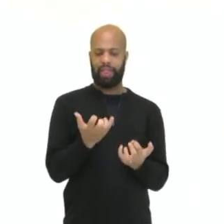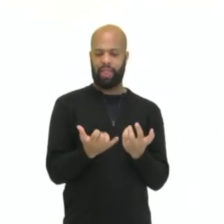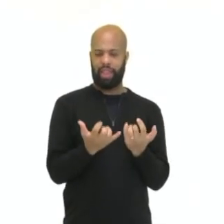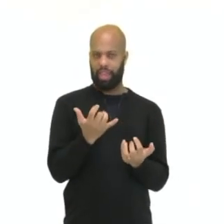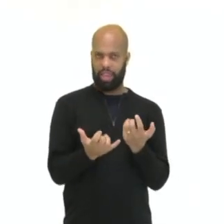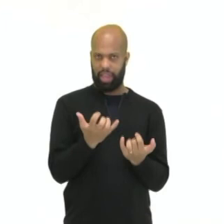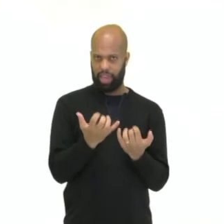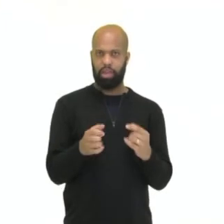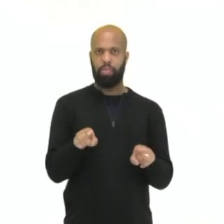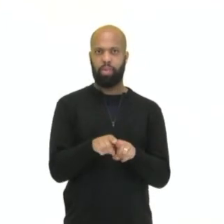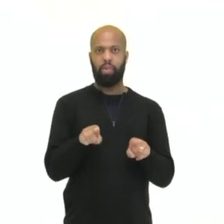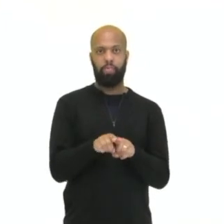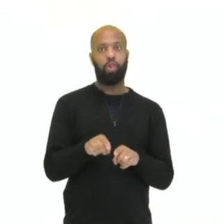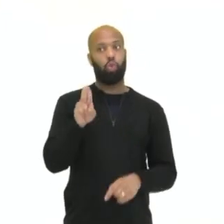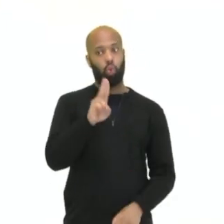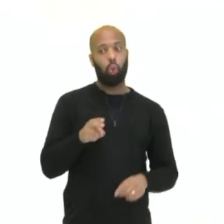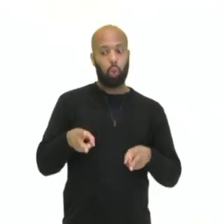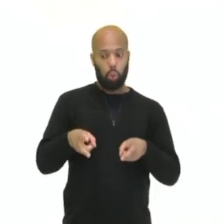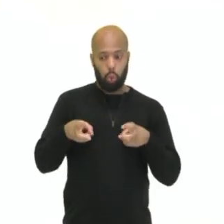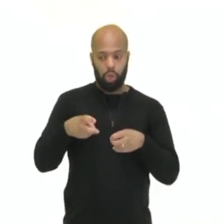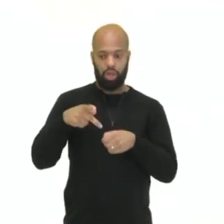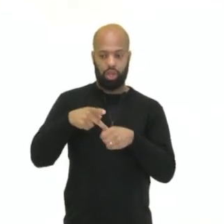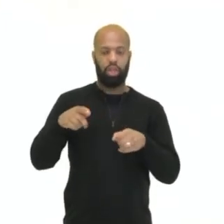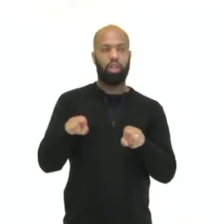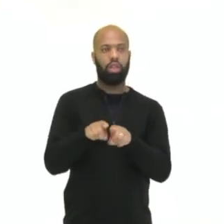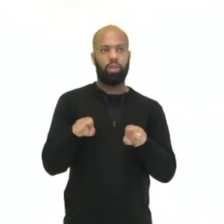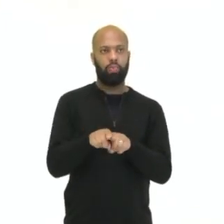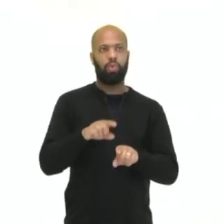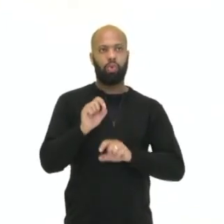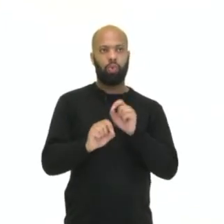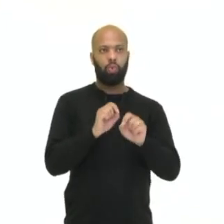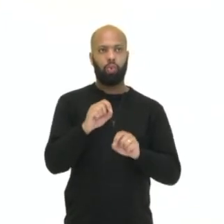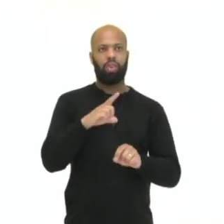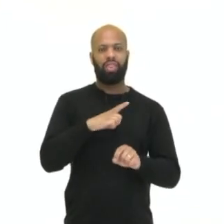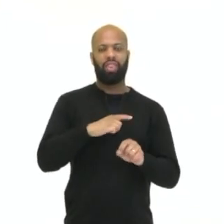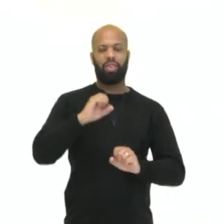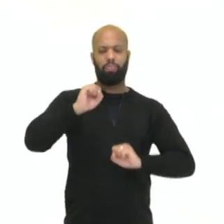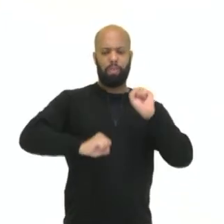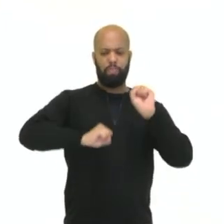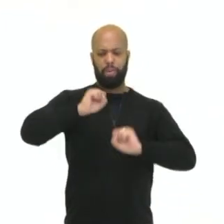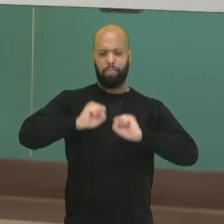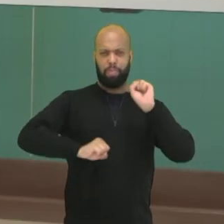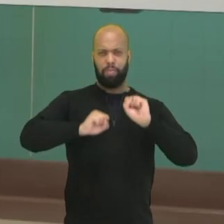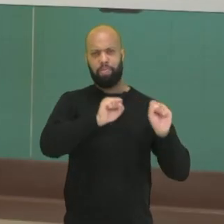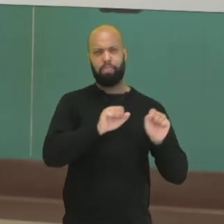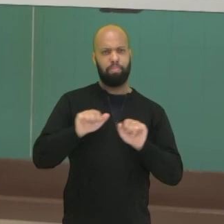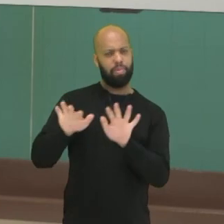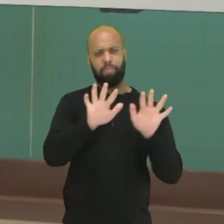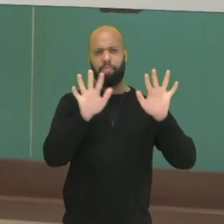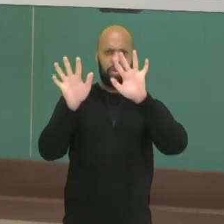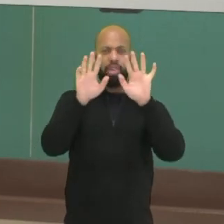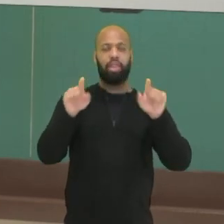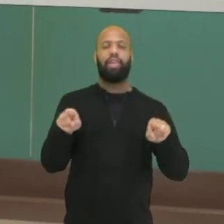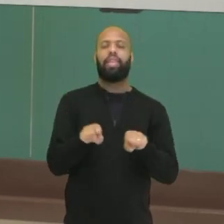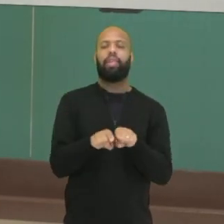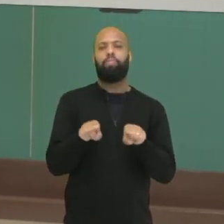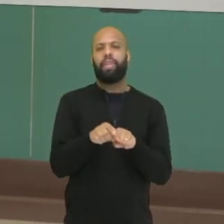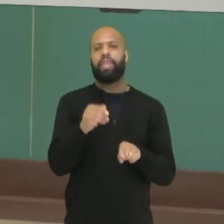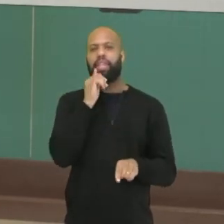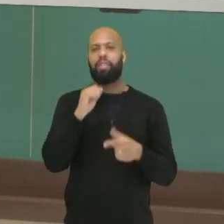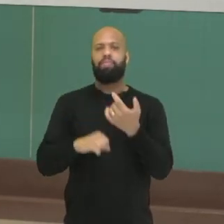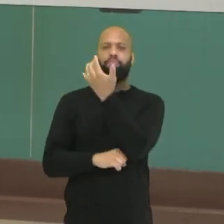as queimadas, o desmatamento, as fumaças produzidas pela indústria, a pecuária, entre outras. O próprio fato de você desmatar uma